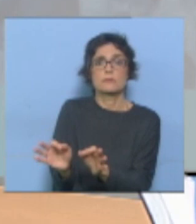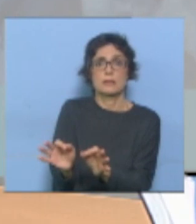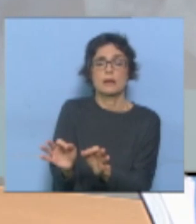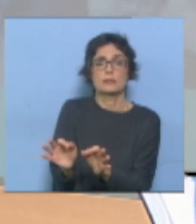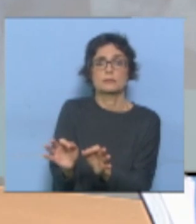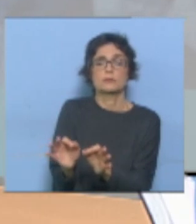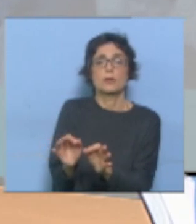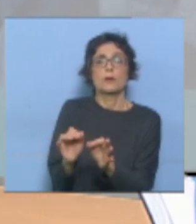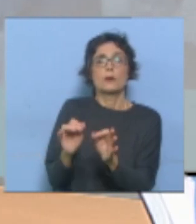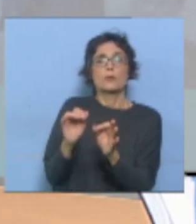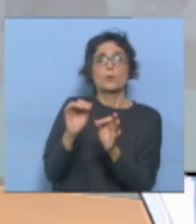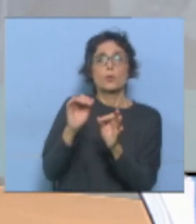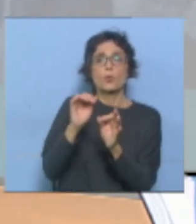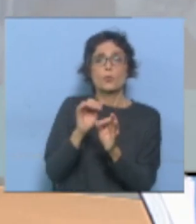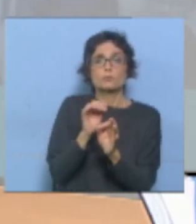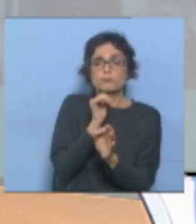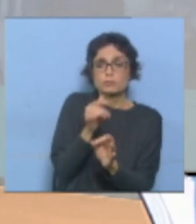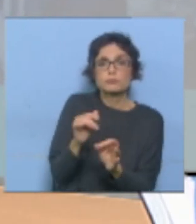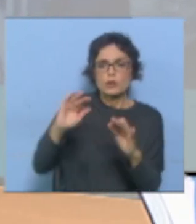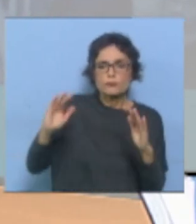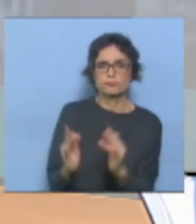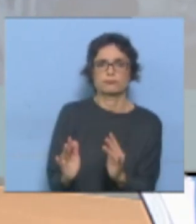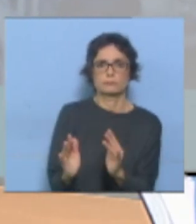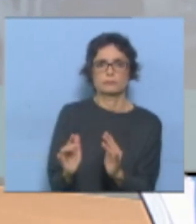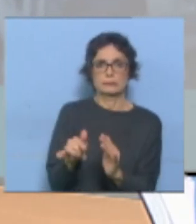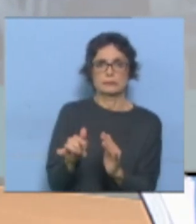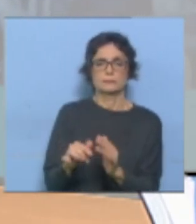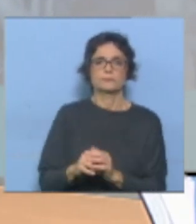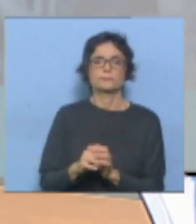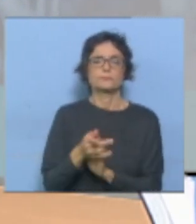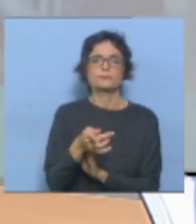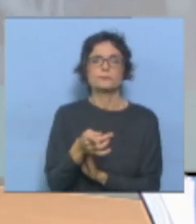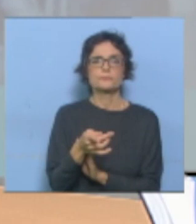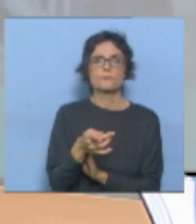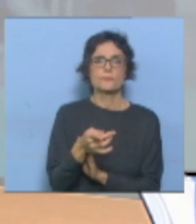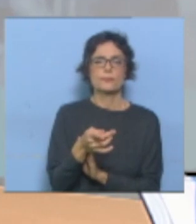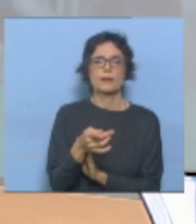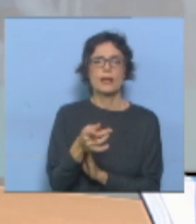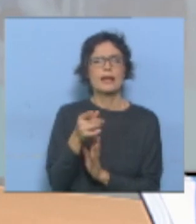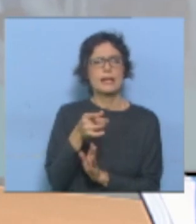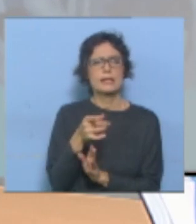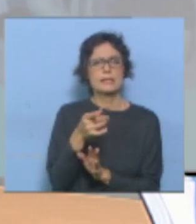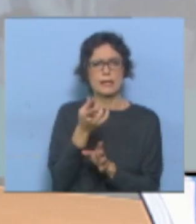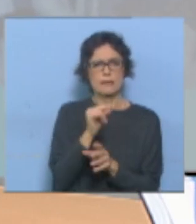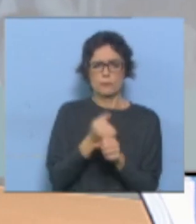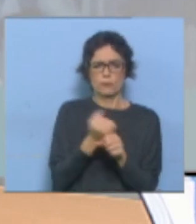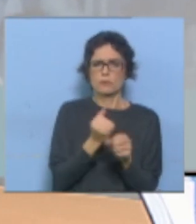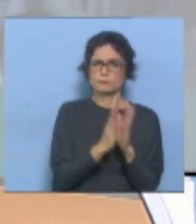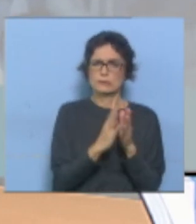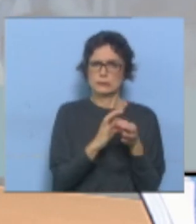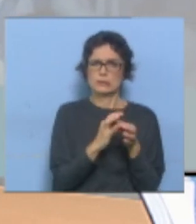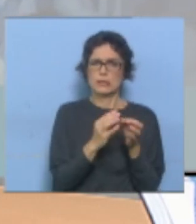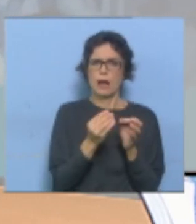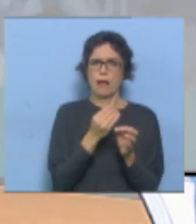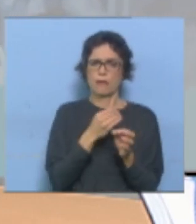presença da Igreja nas unidades de saúde também vai estando cada vez